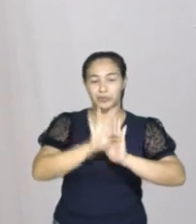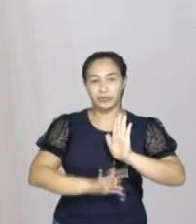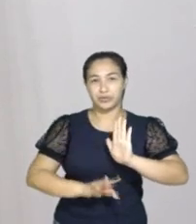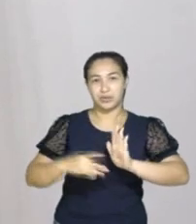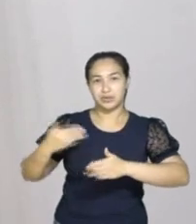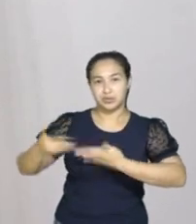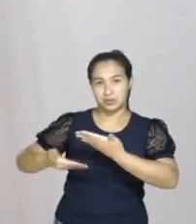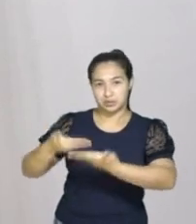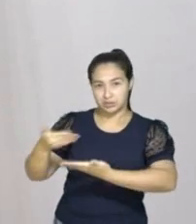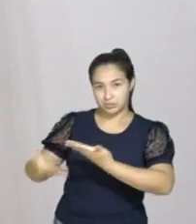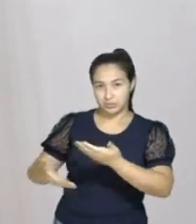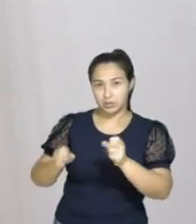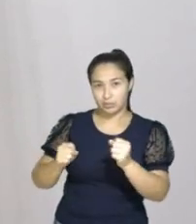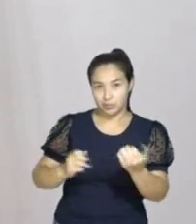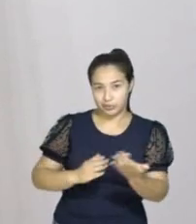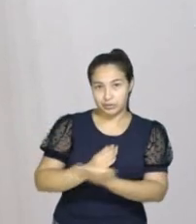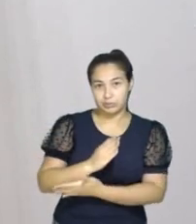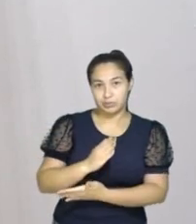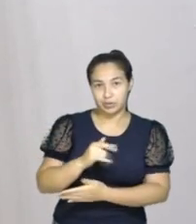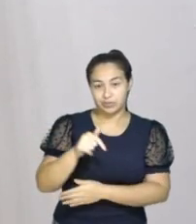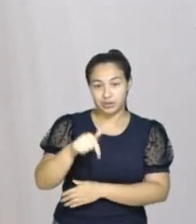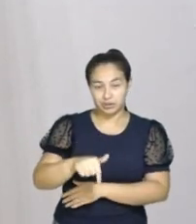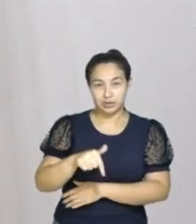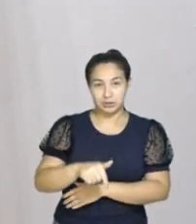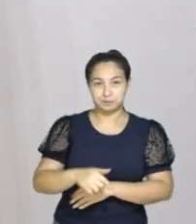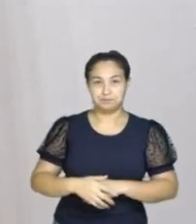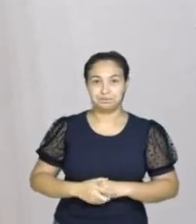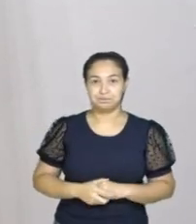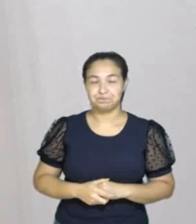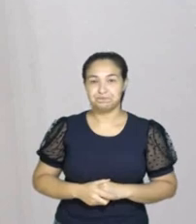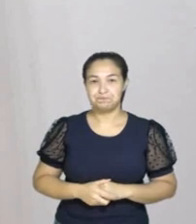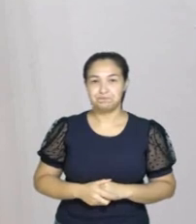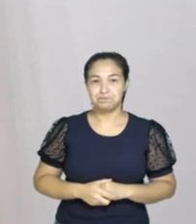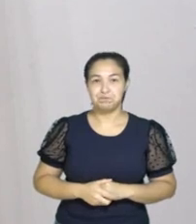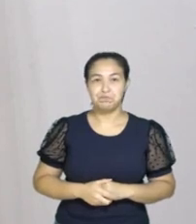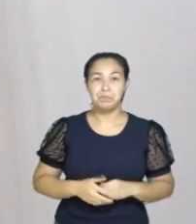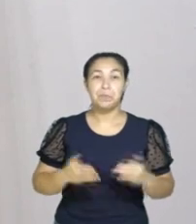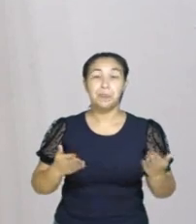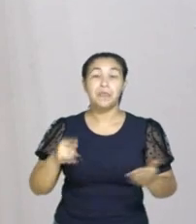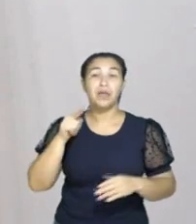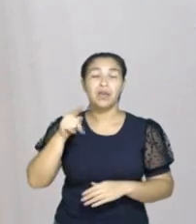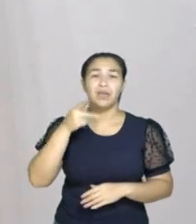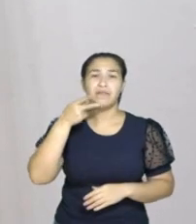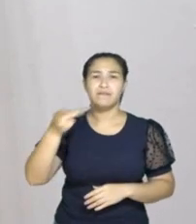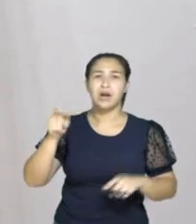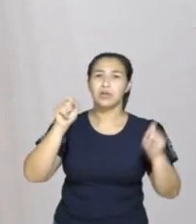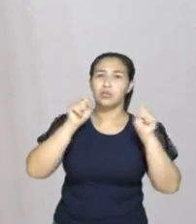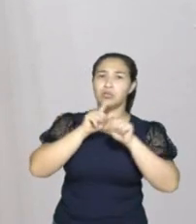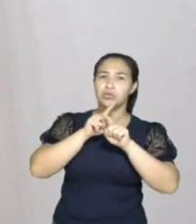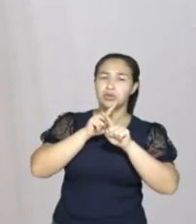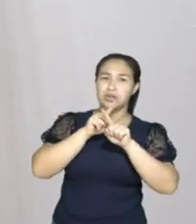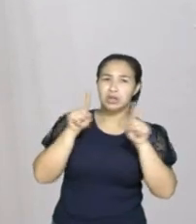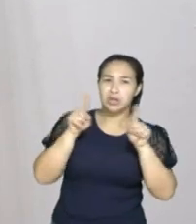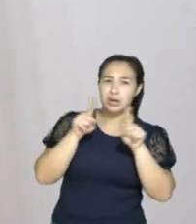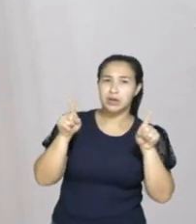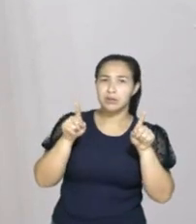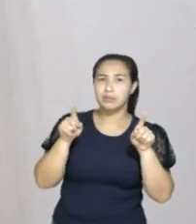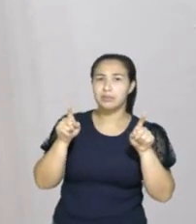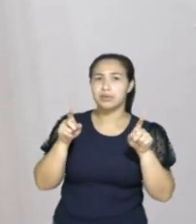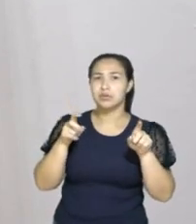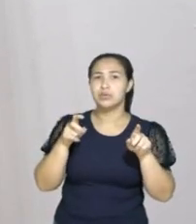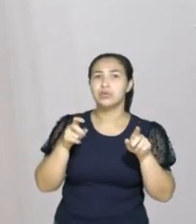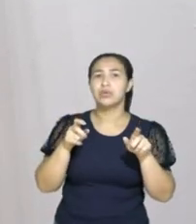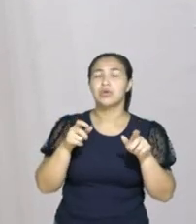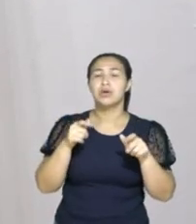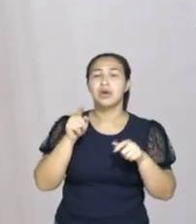e que tá para ser aprovado na Câmara de Vereadores Florianópolis Então aquela manifestação é uma manifestação legítima do ponto de vista que